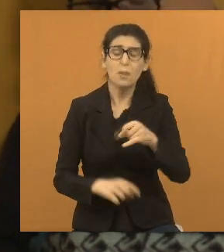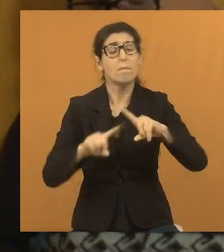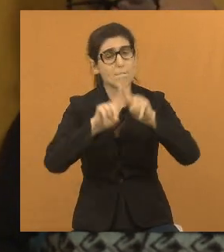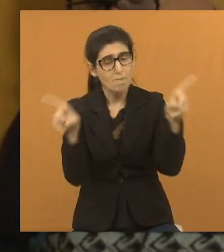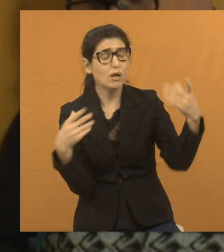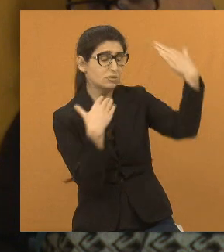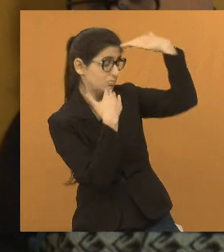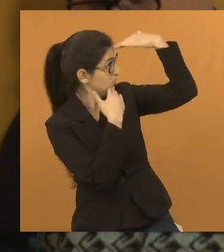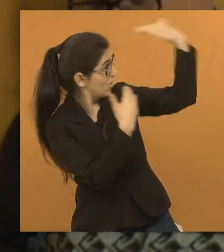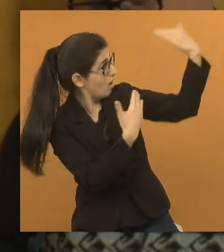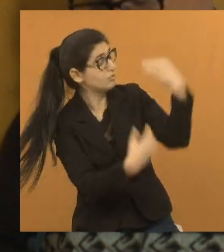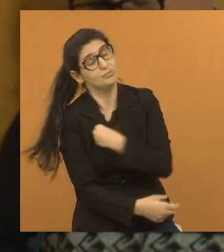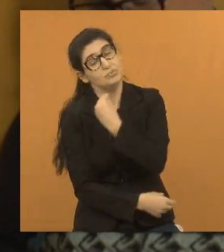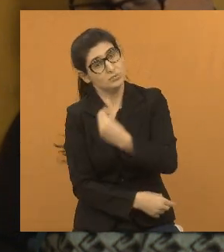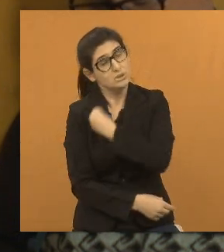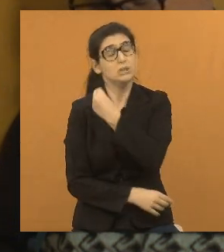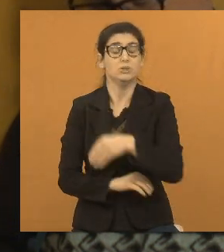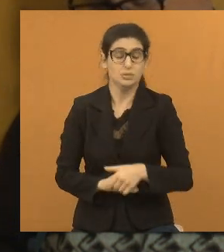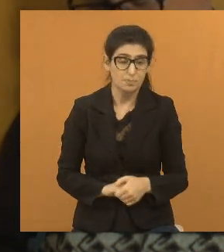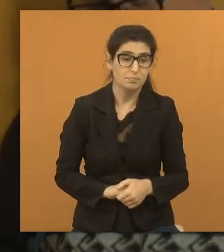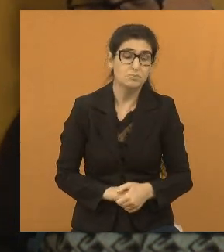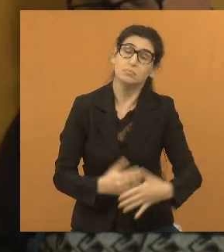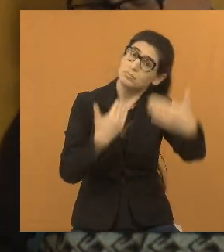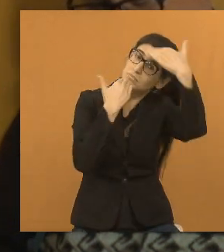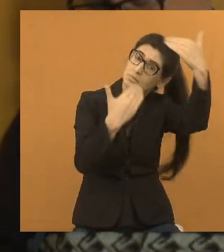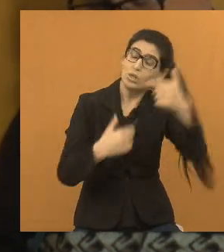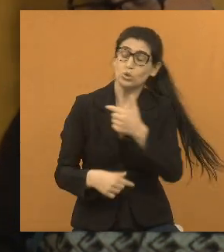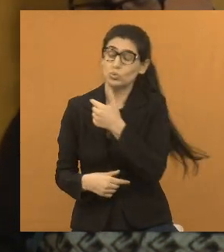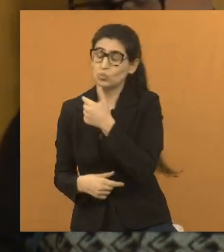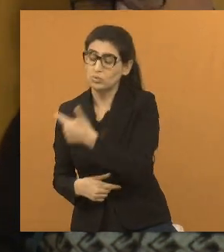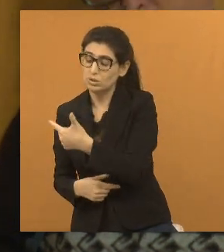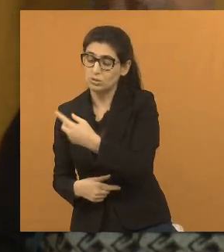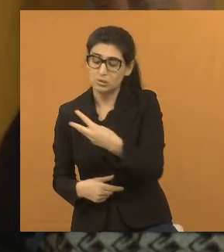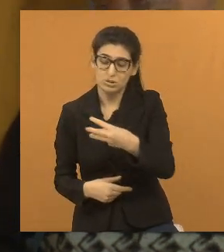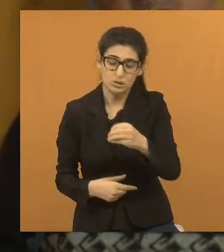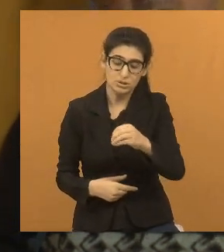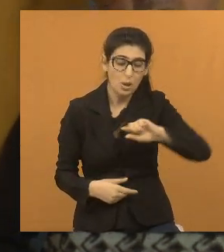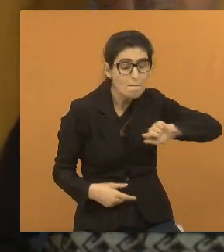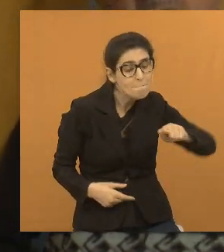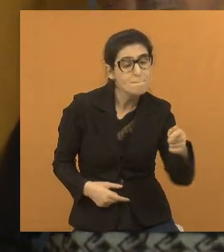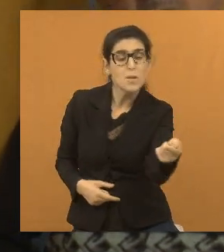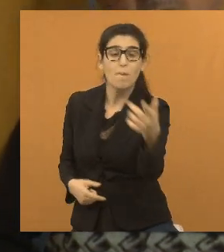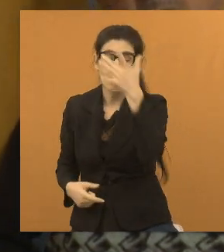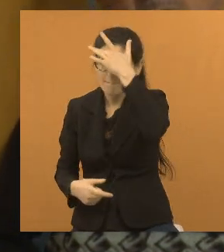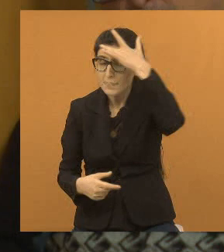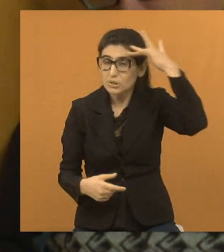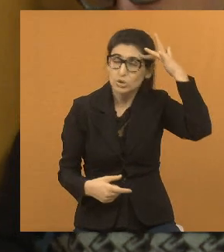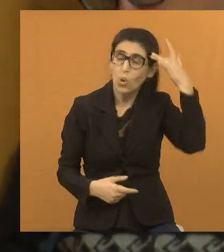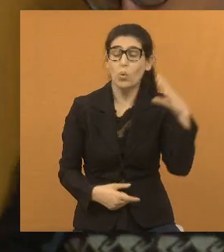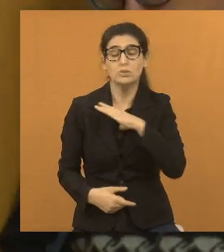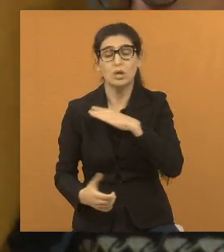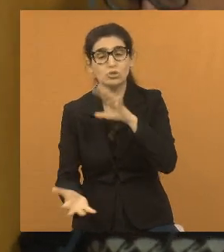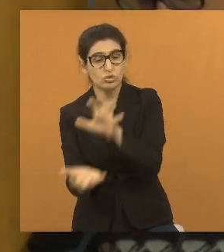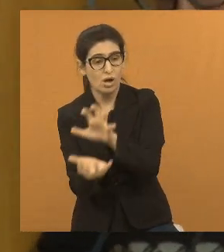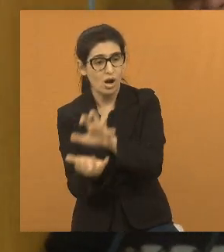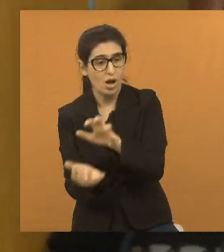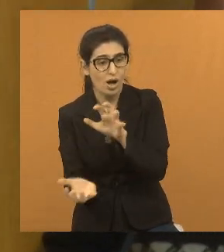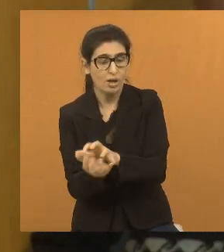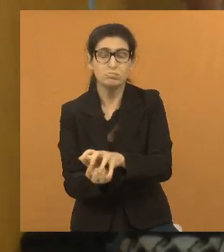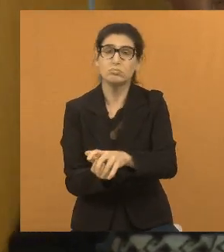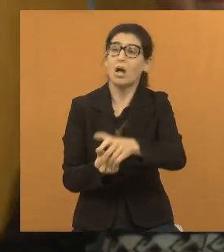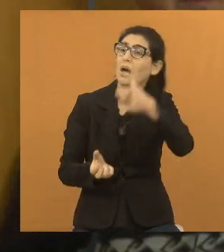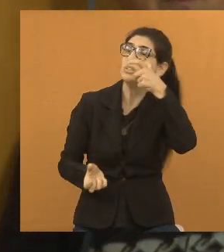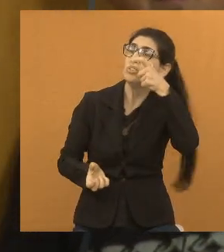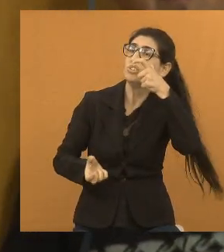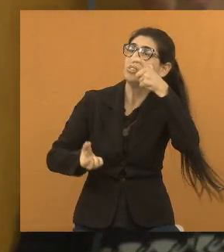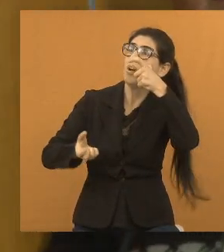aqui, e quero agradecer também 230 mil habitantes da cidade de Jacareí, que está ligado na TV